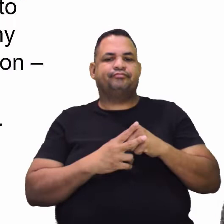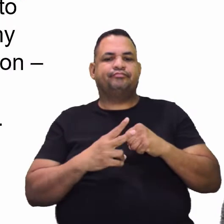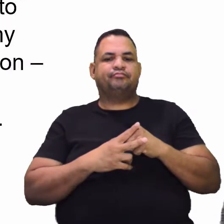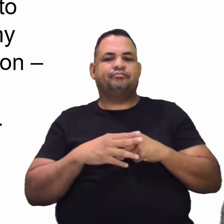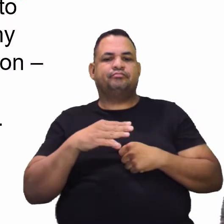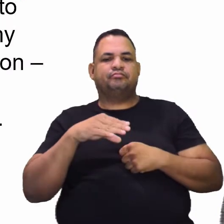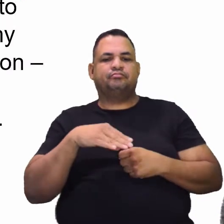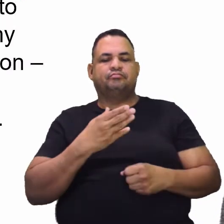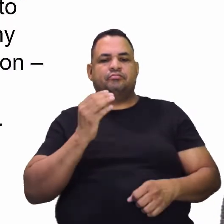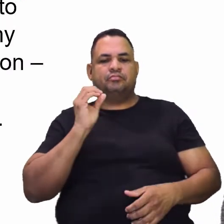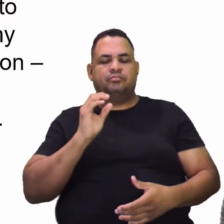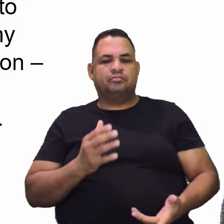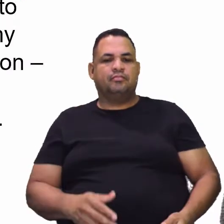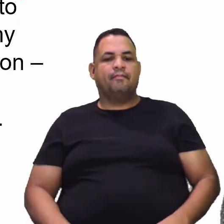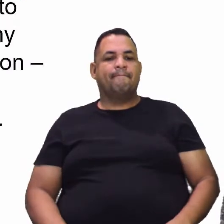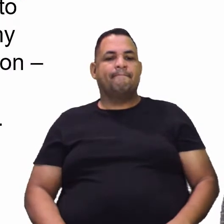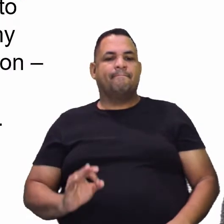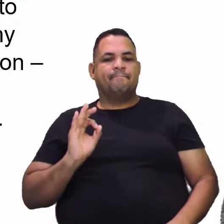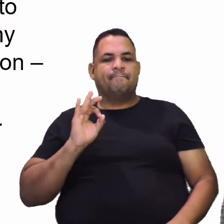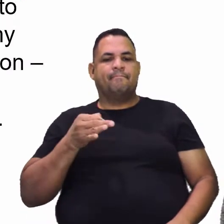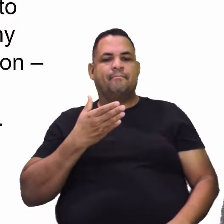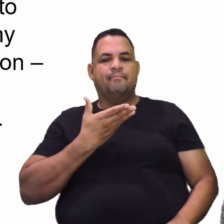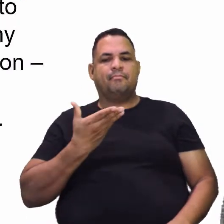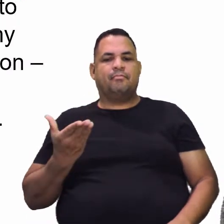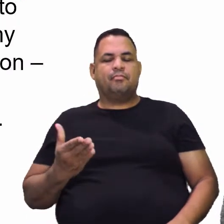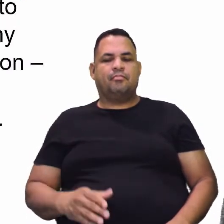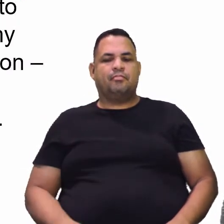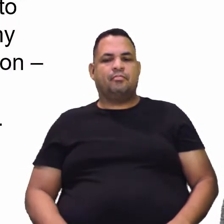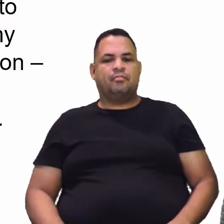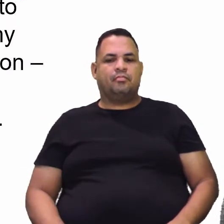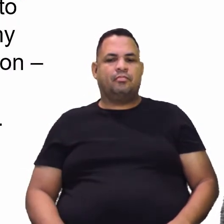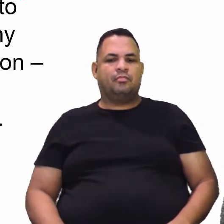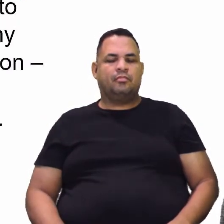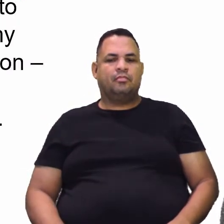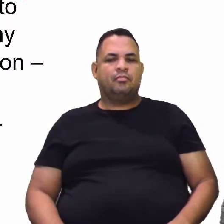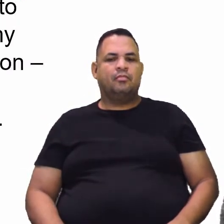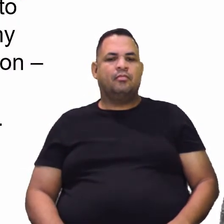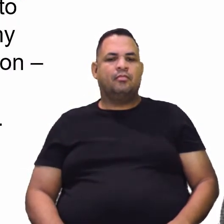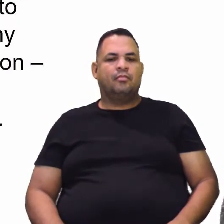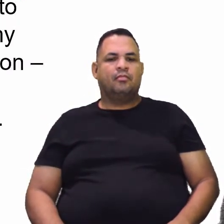que é o verbo que eu tenho que marcar. Beleza? I